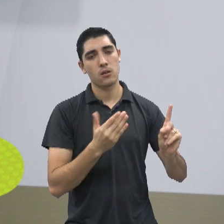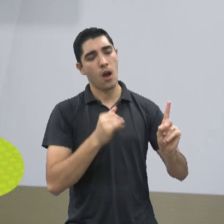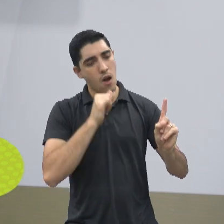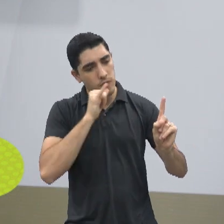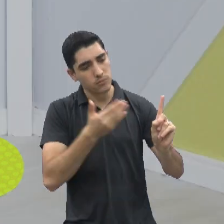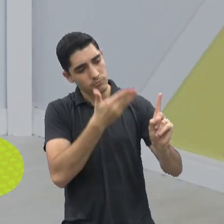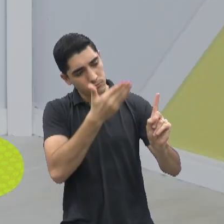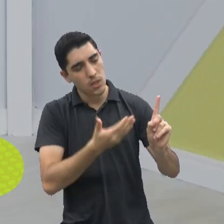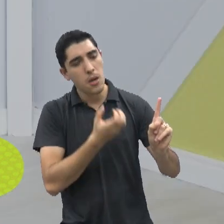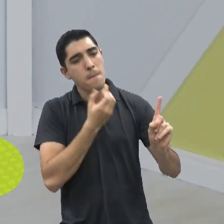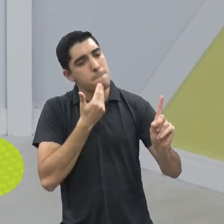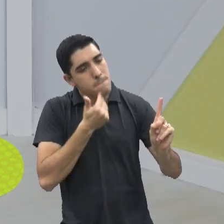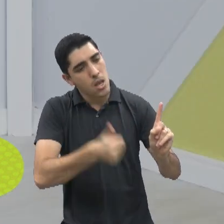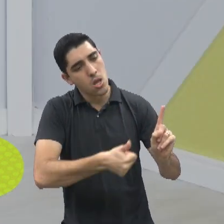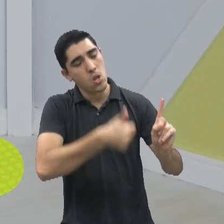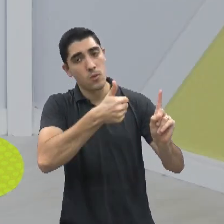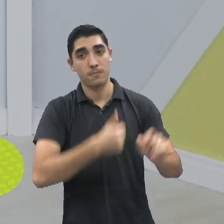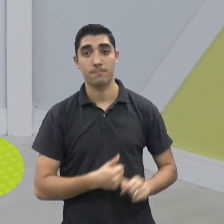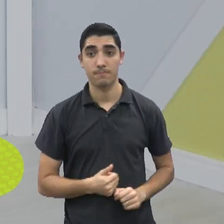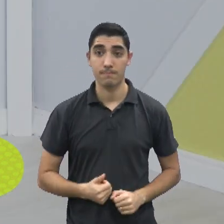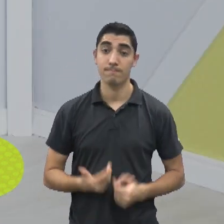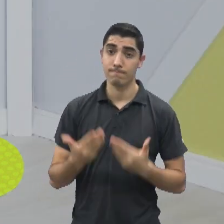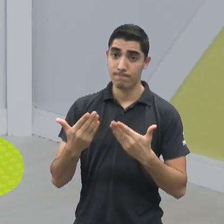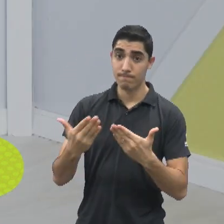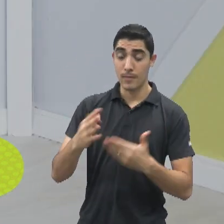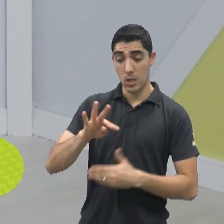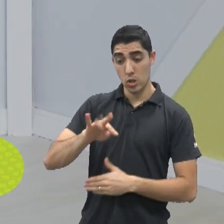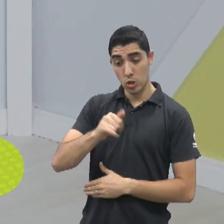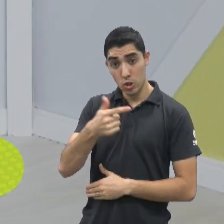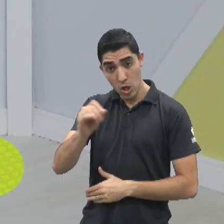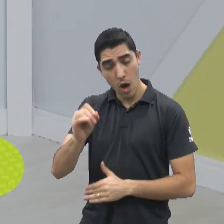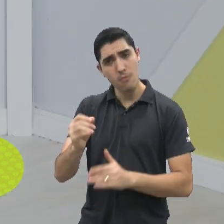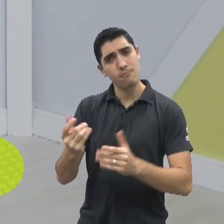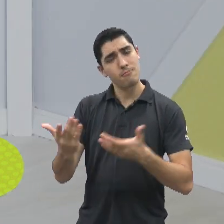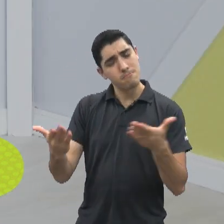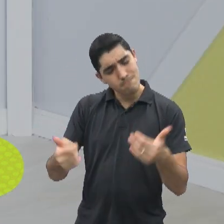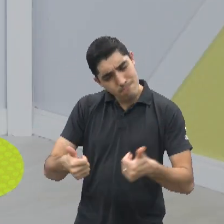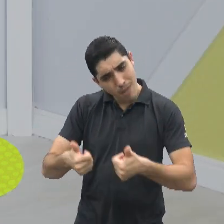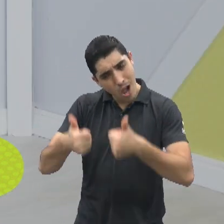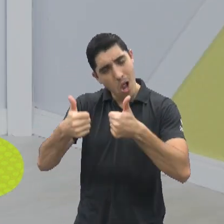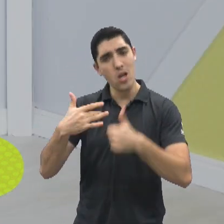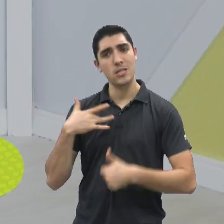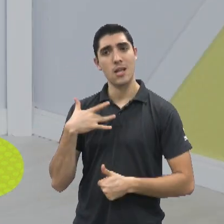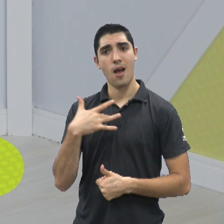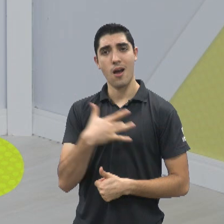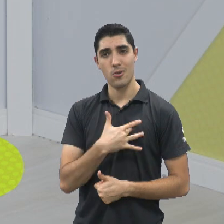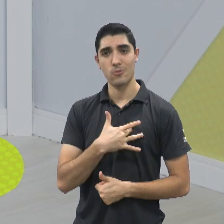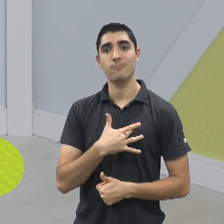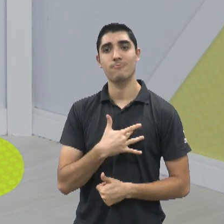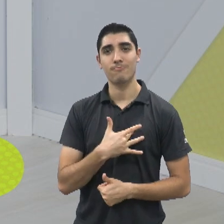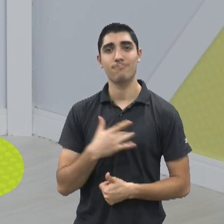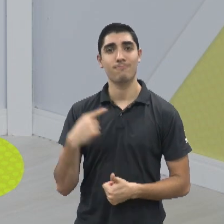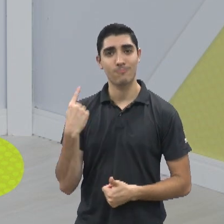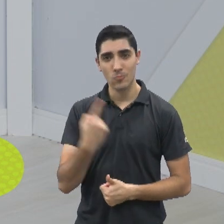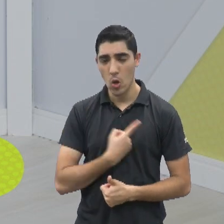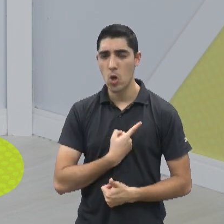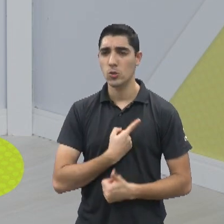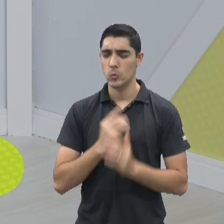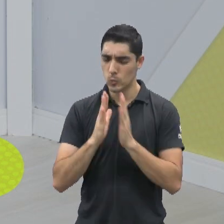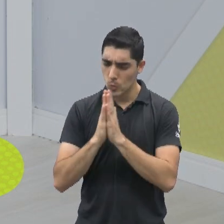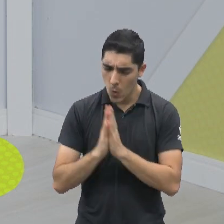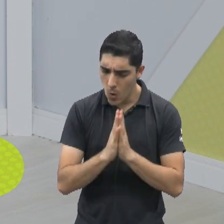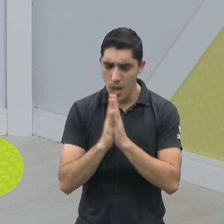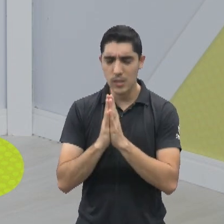da Águia. Tião Marino, volte forte, a gente manda aqui as nossas forças, orações,